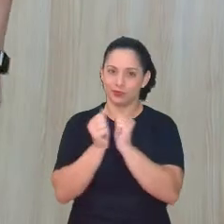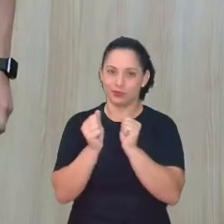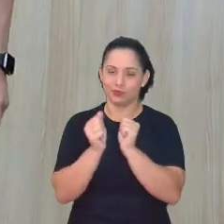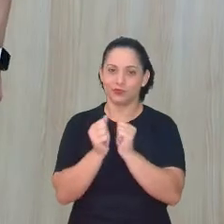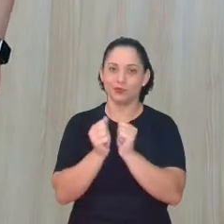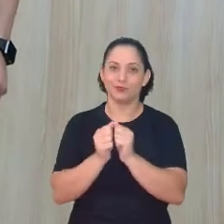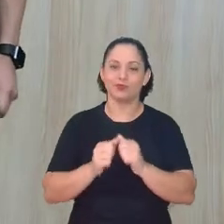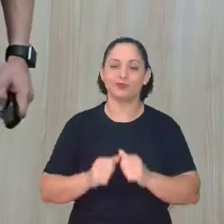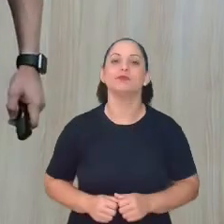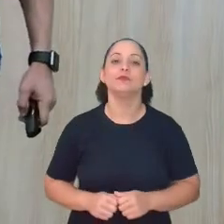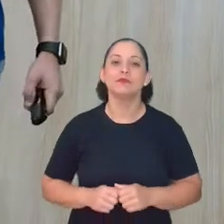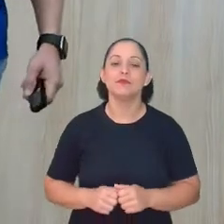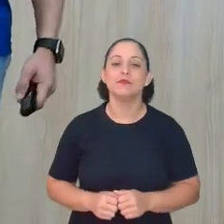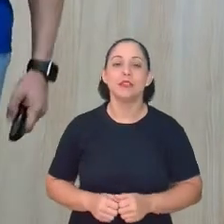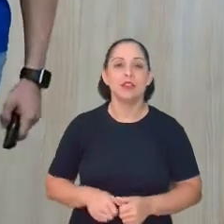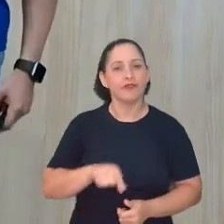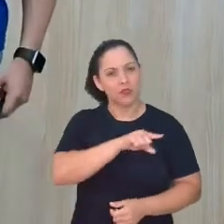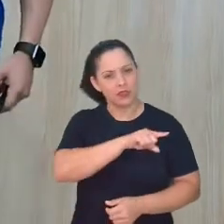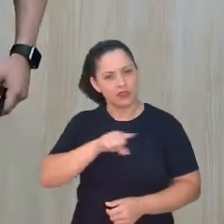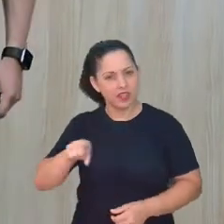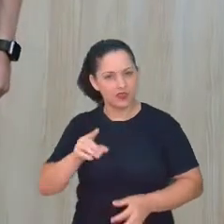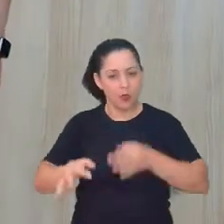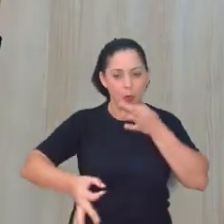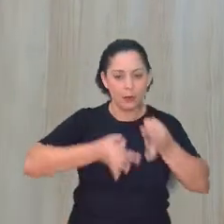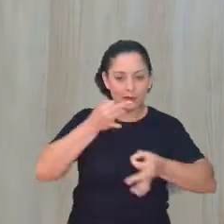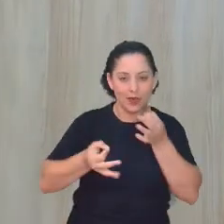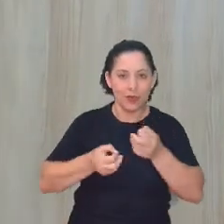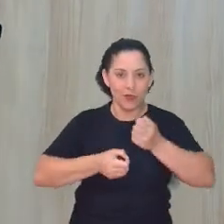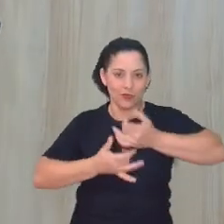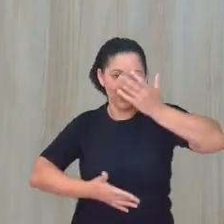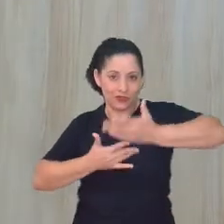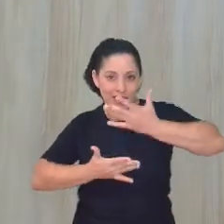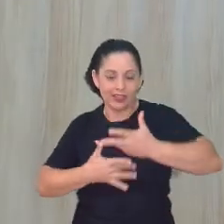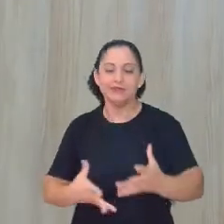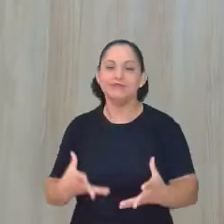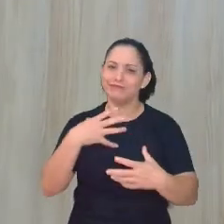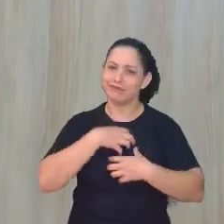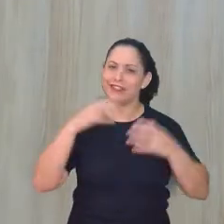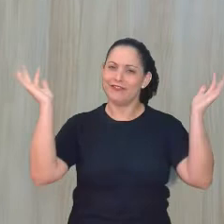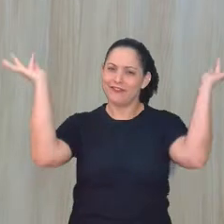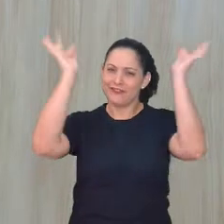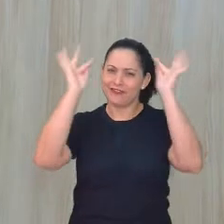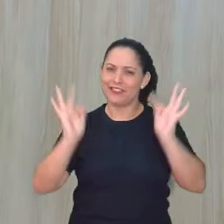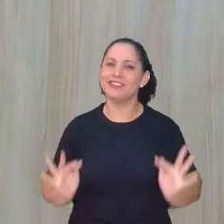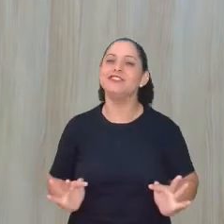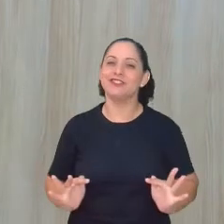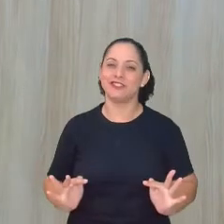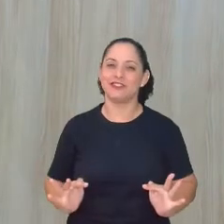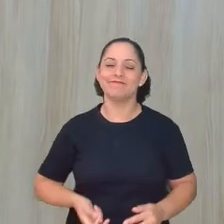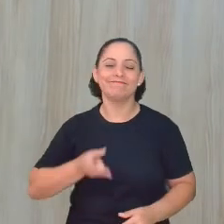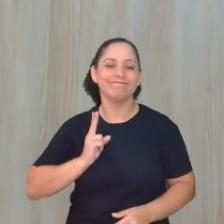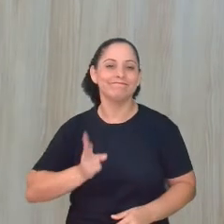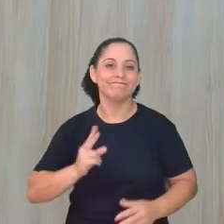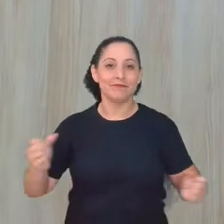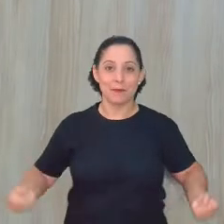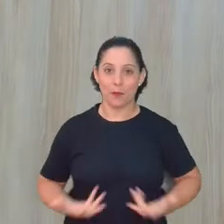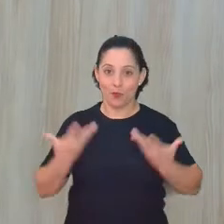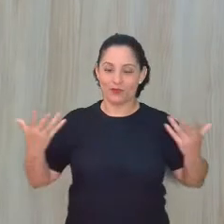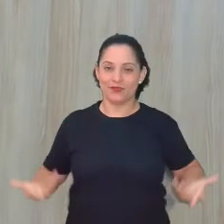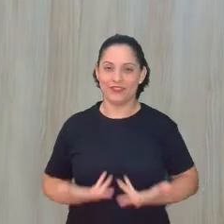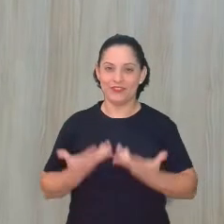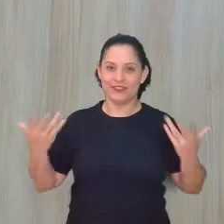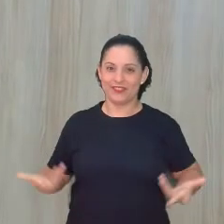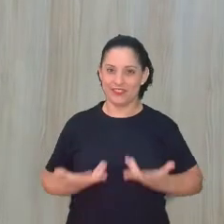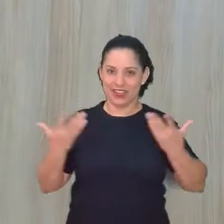Ricardo, tá bom? O comentário de vocês no chat deixa a gente bastante feliz e cada vez mais entusiasmado aí